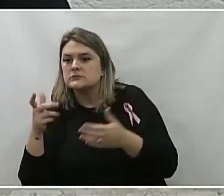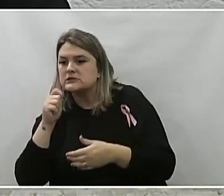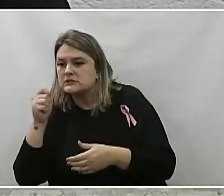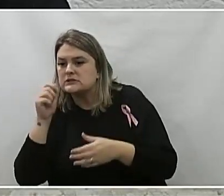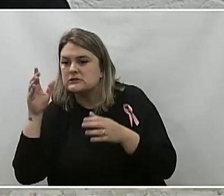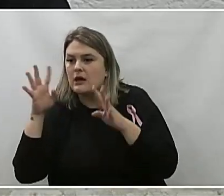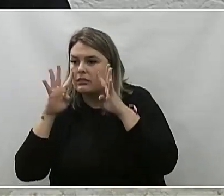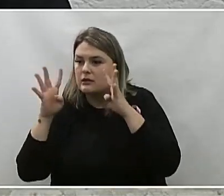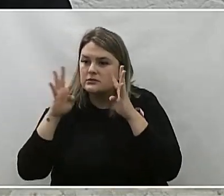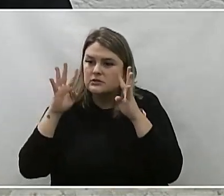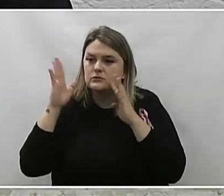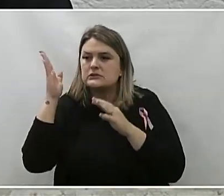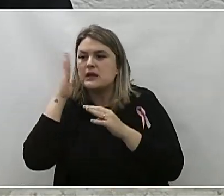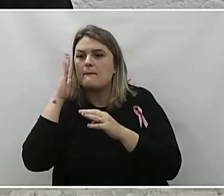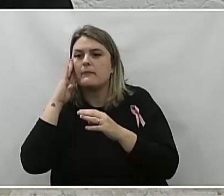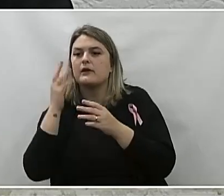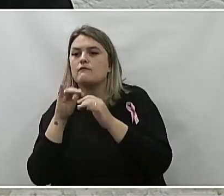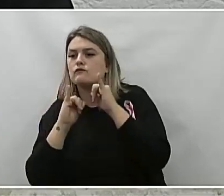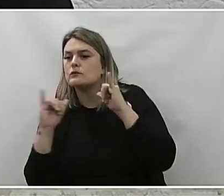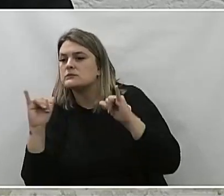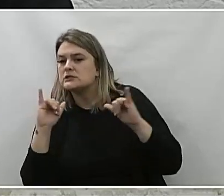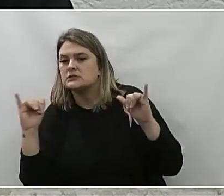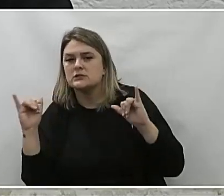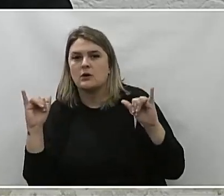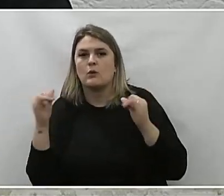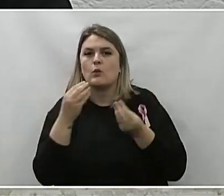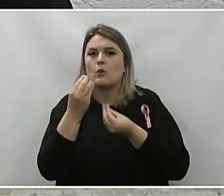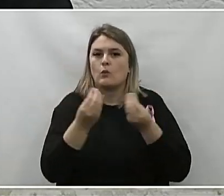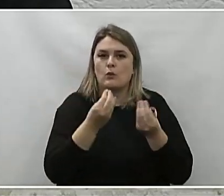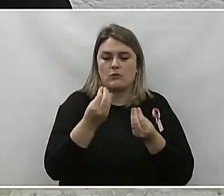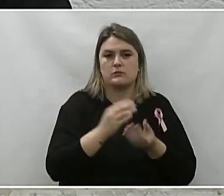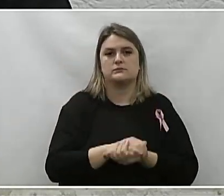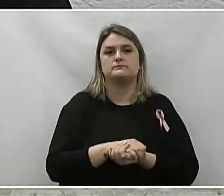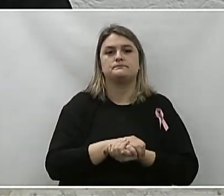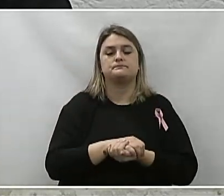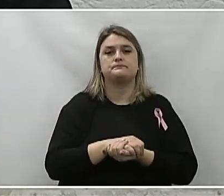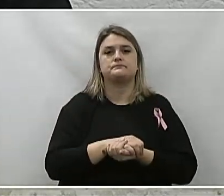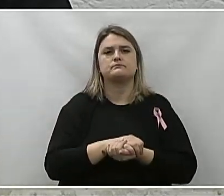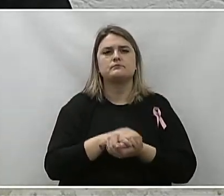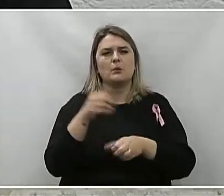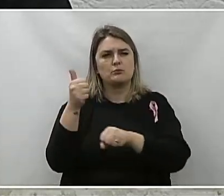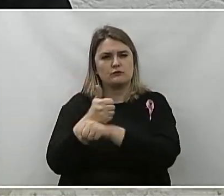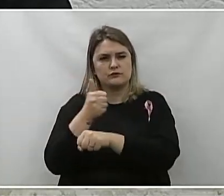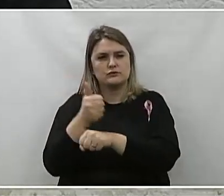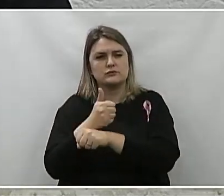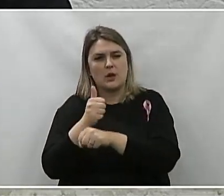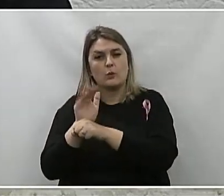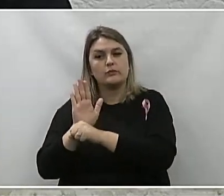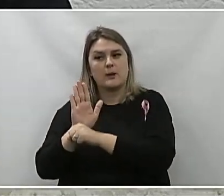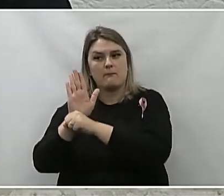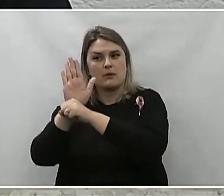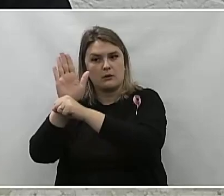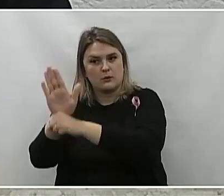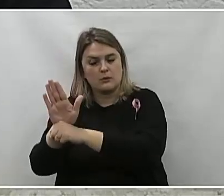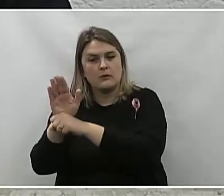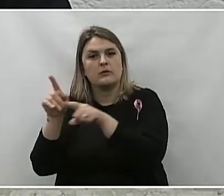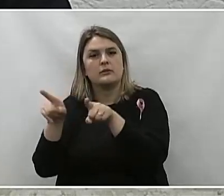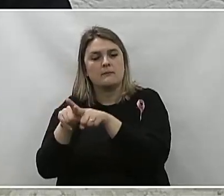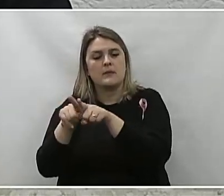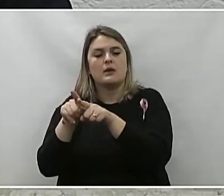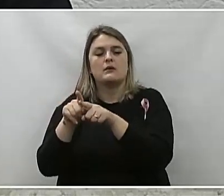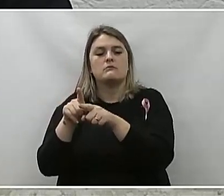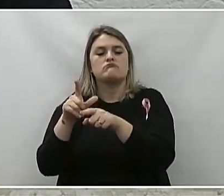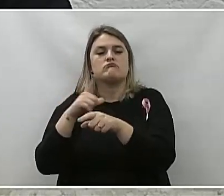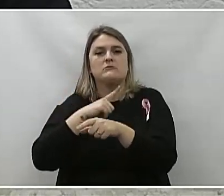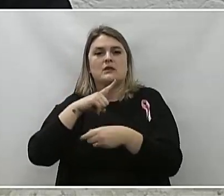sempre há tempo sempre informado informando a população colaboradores que além de exercer sua função ou fase com